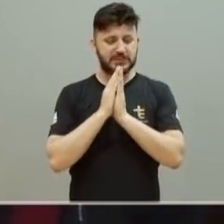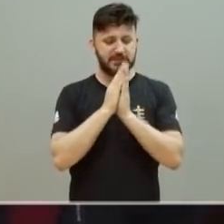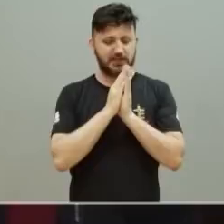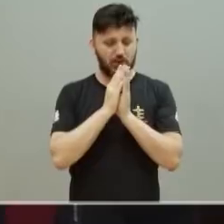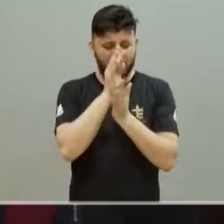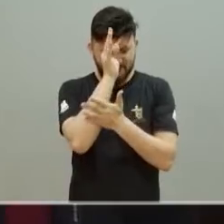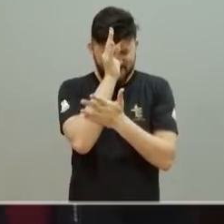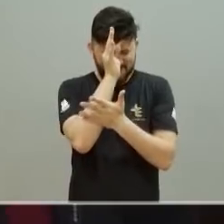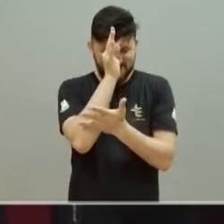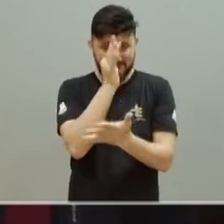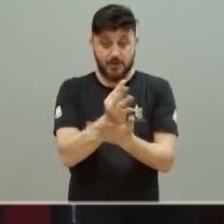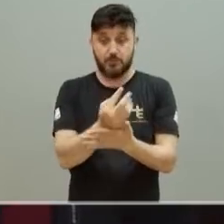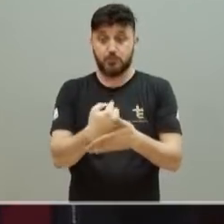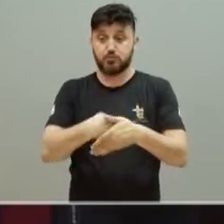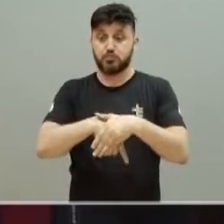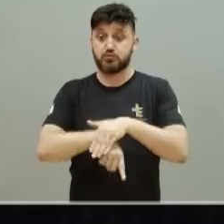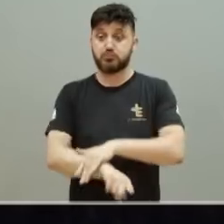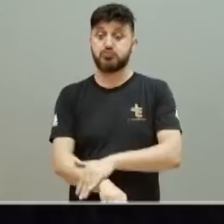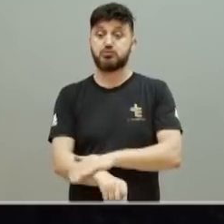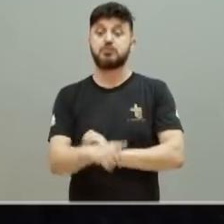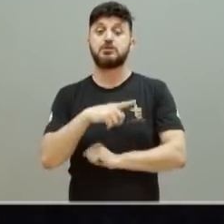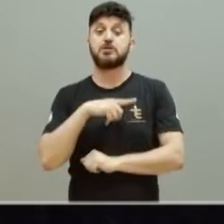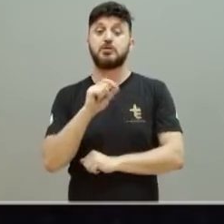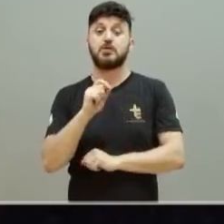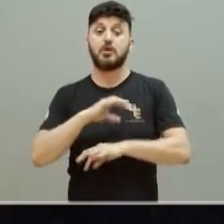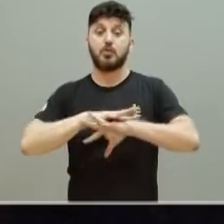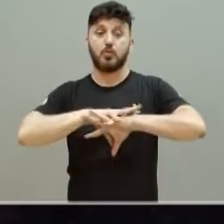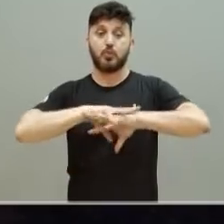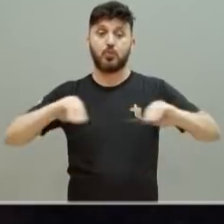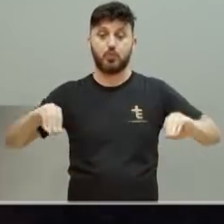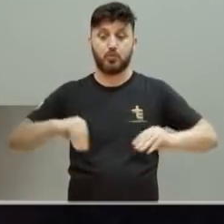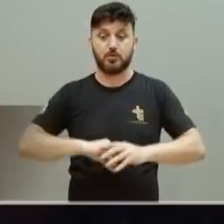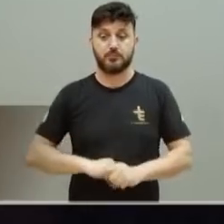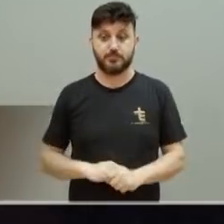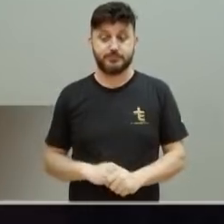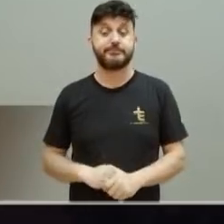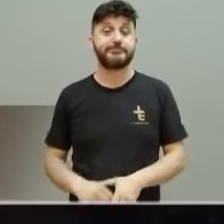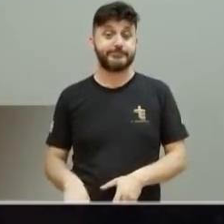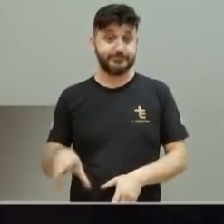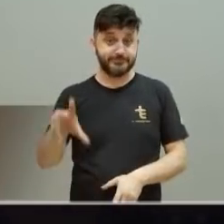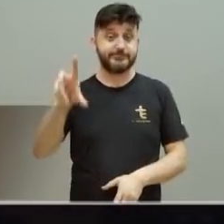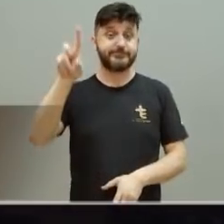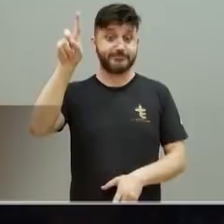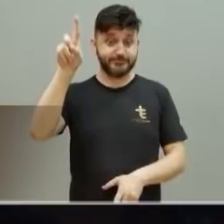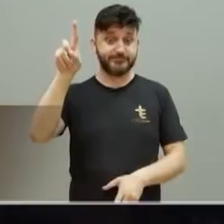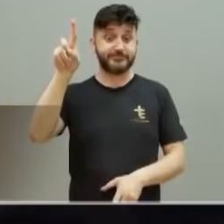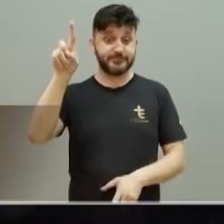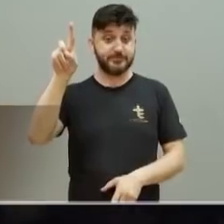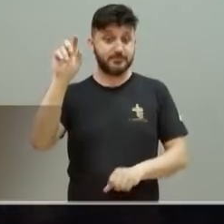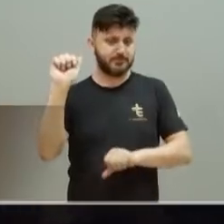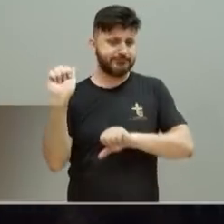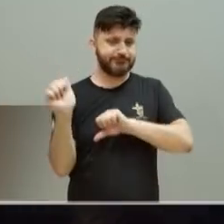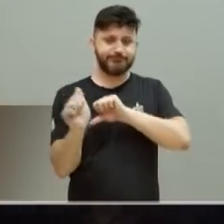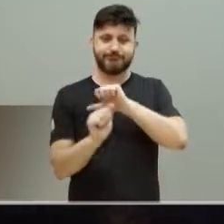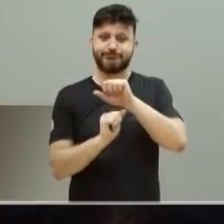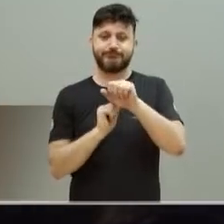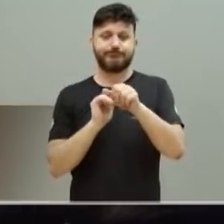fé gera cura, e Deus o